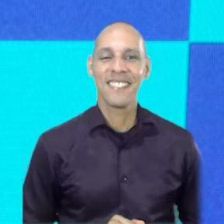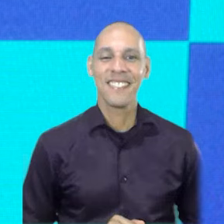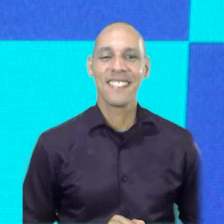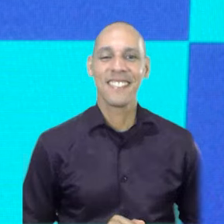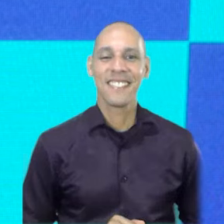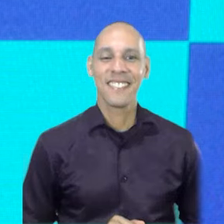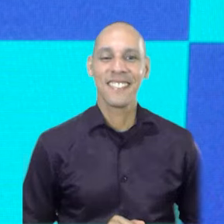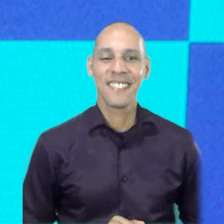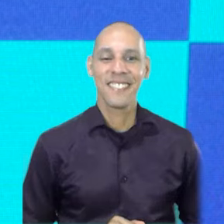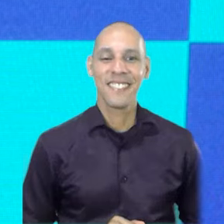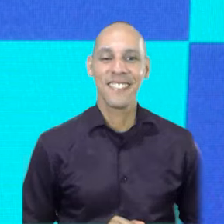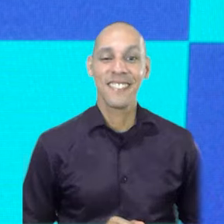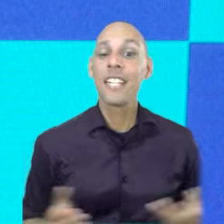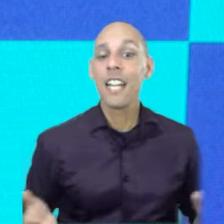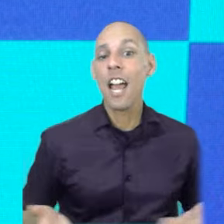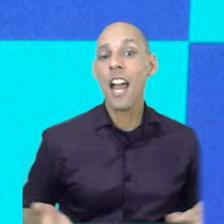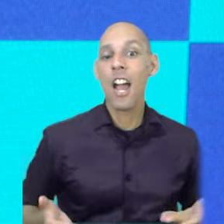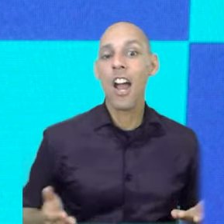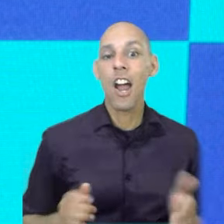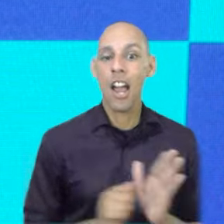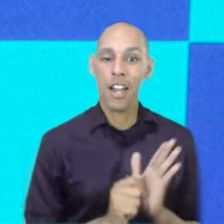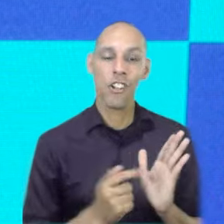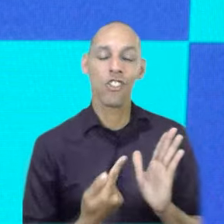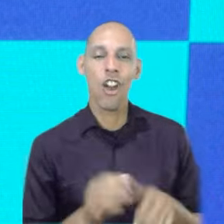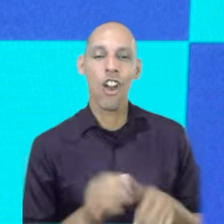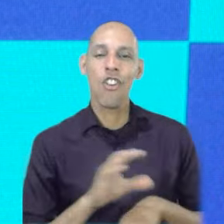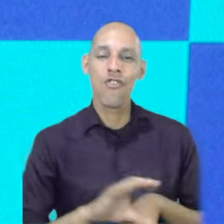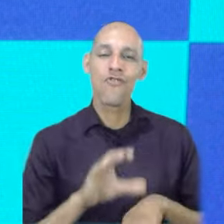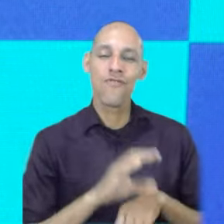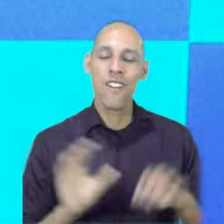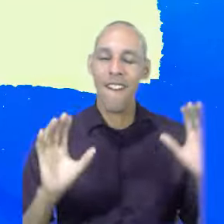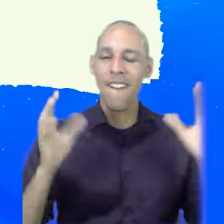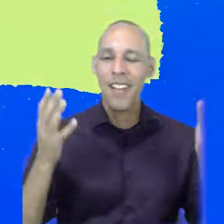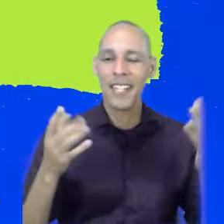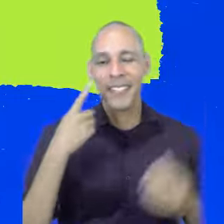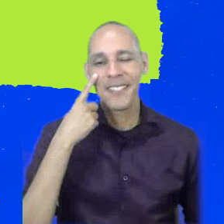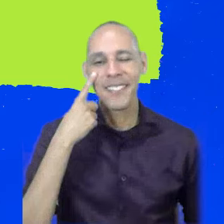Chegou a hora da agenda de cursos e eventos do Sebrae. Vamos aos detalhes.